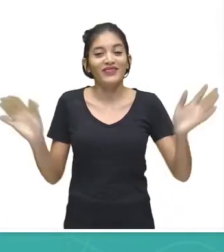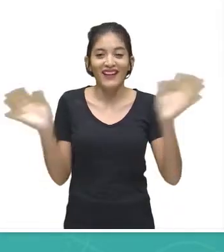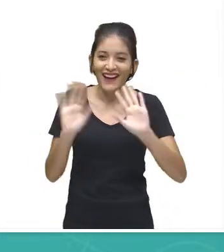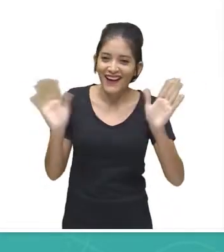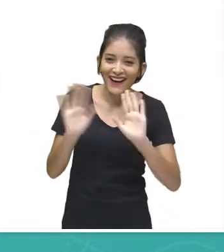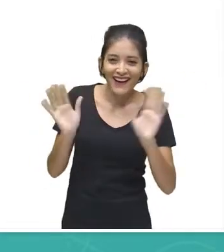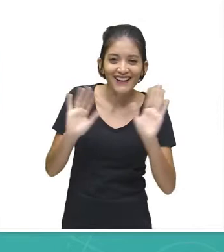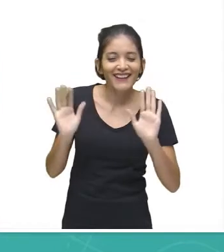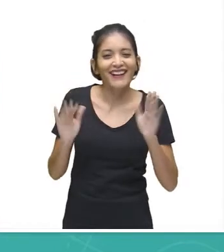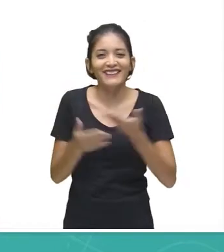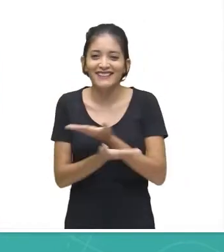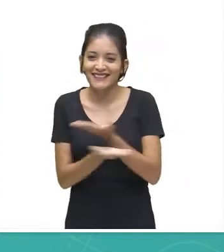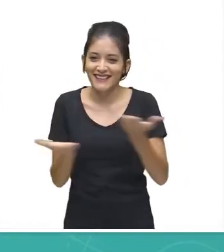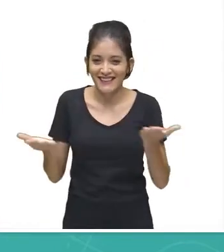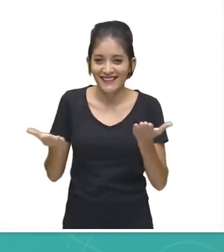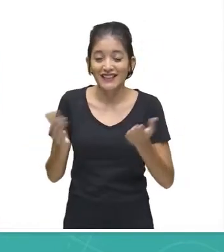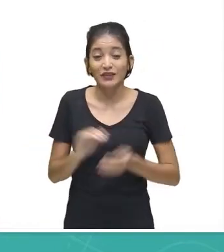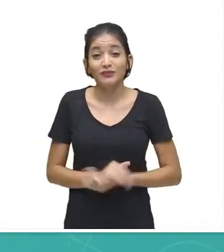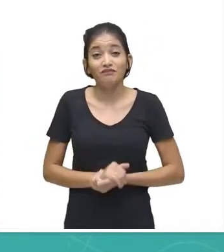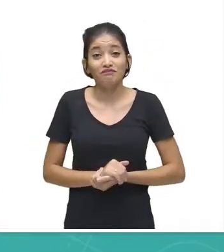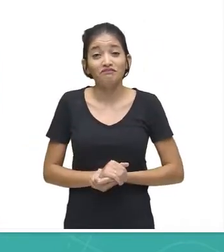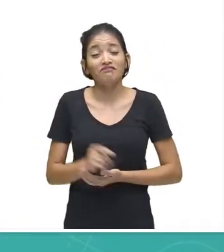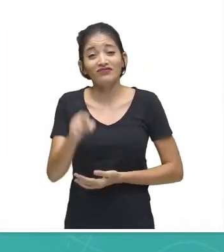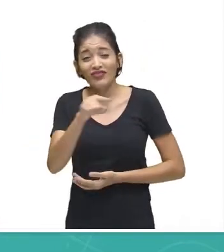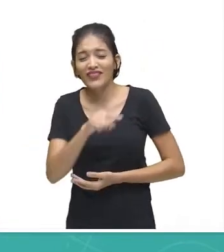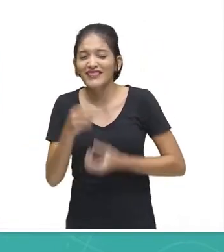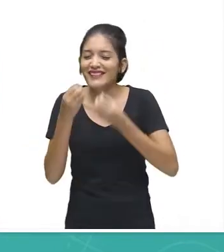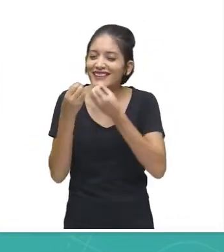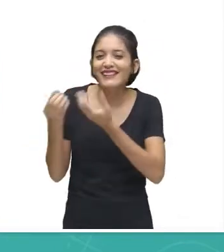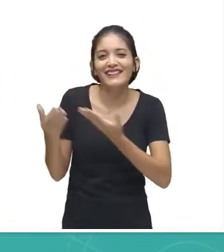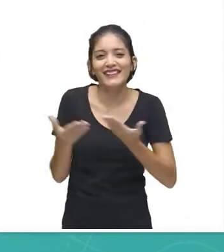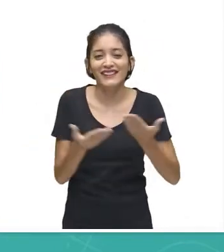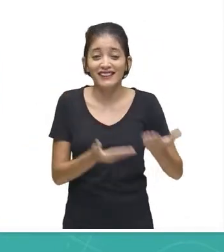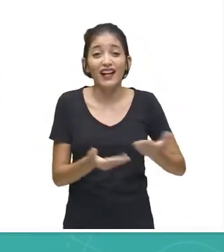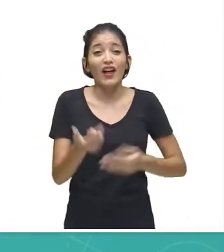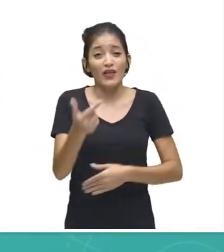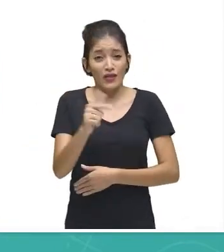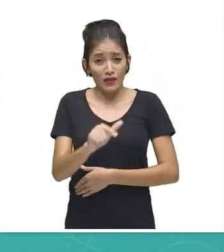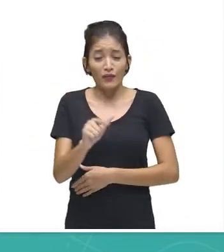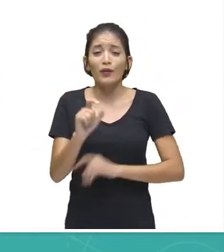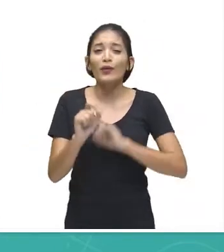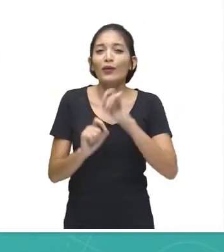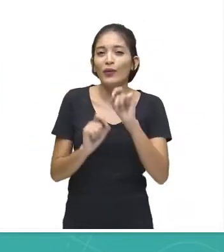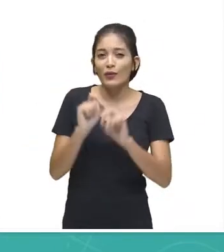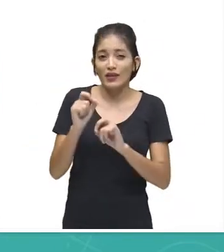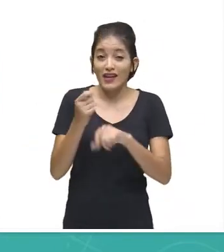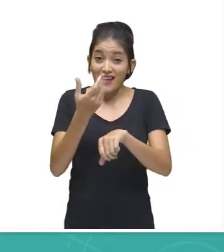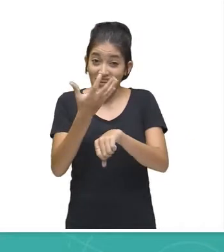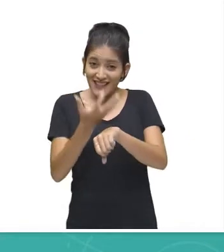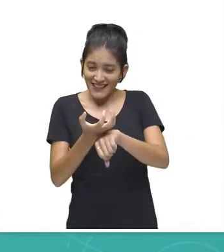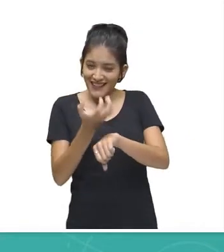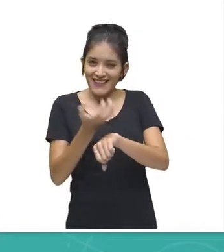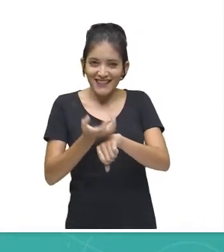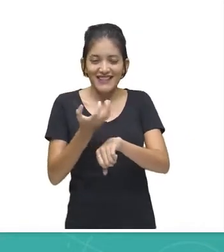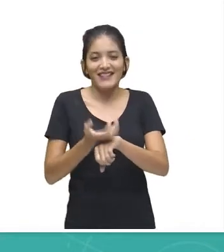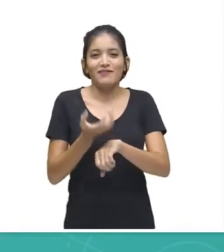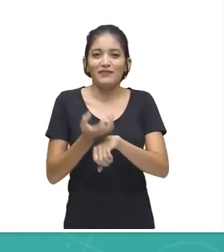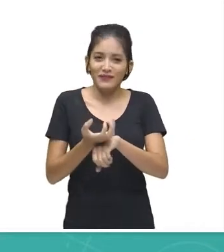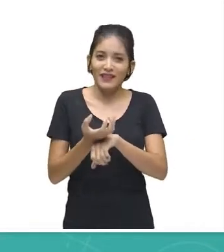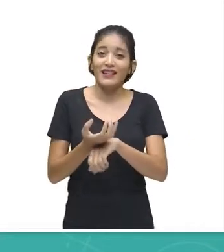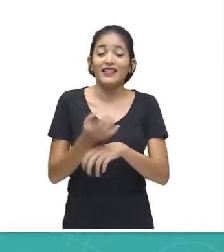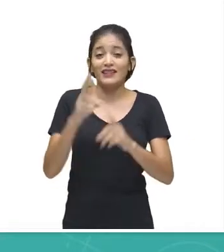Olá, pessoal! Sejam bem-vindos ao nosso componente ensino religioso.